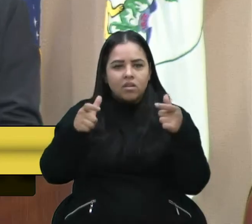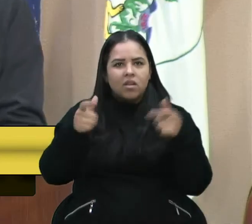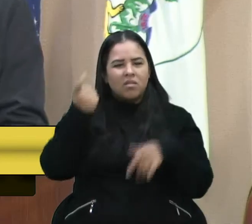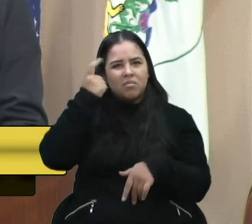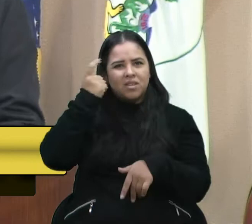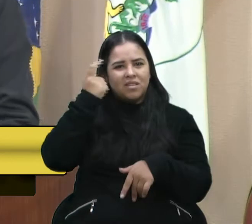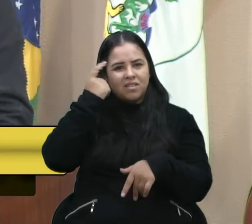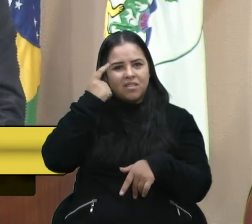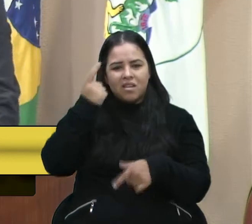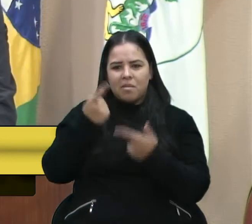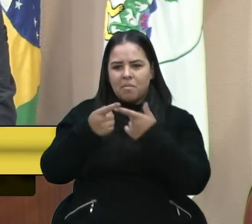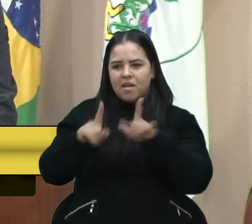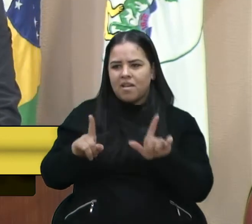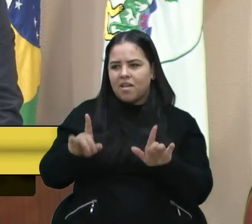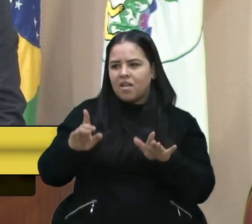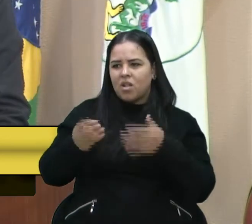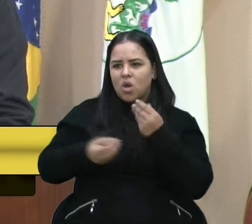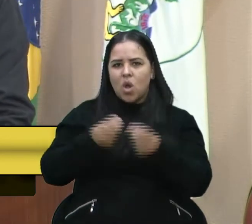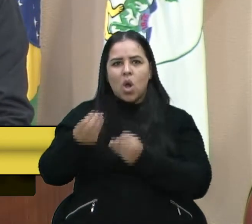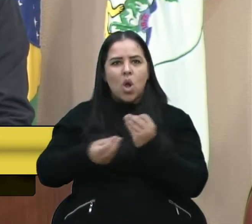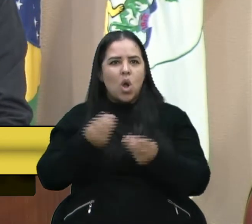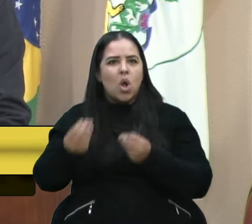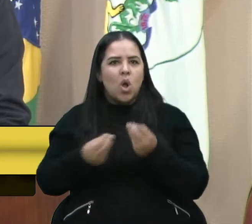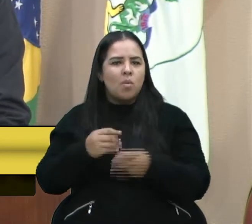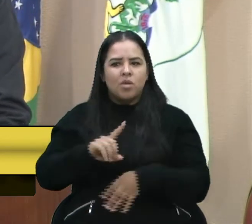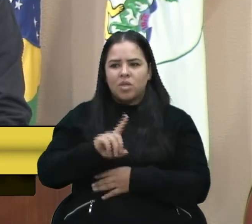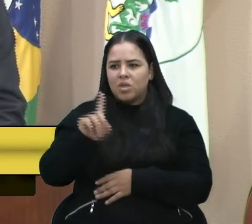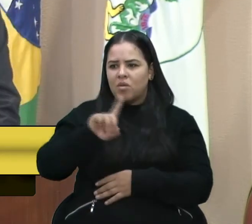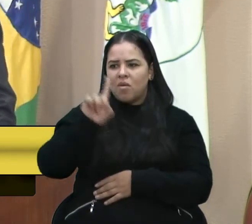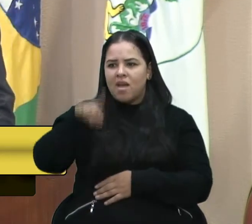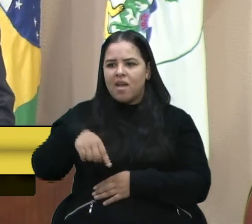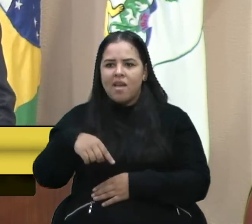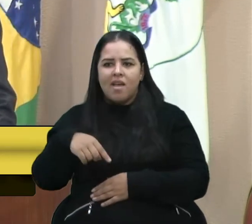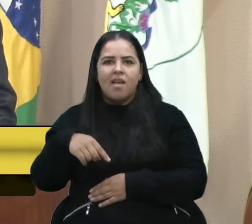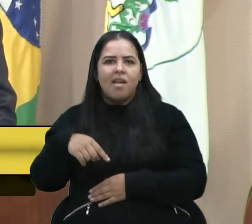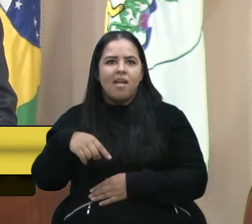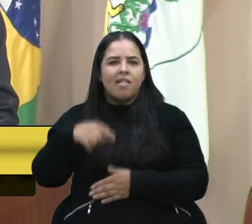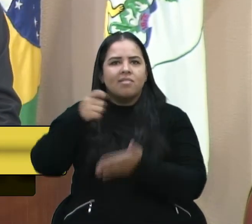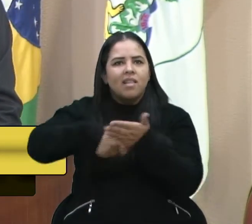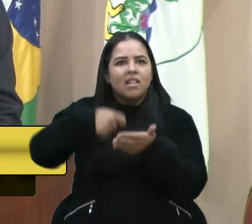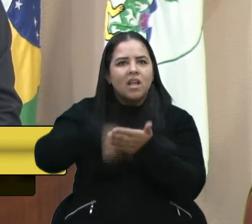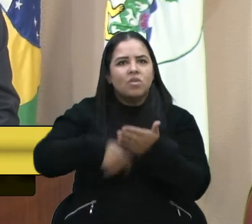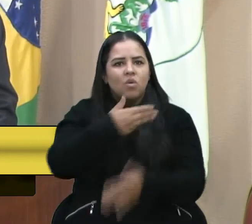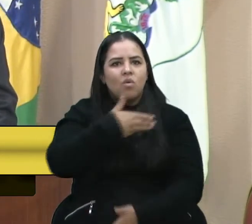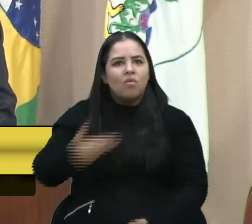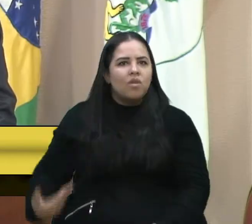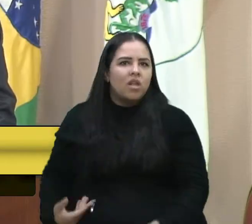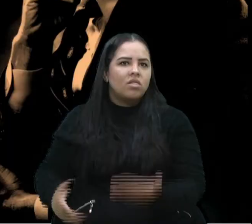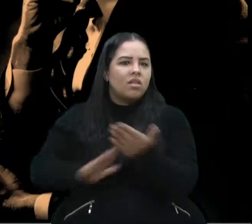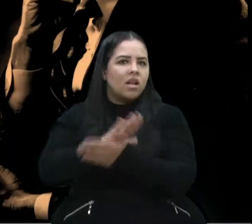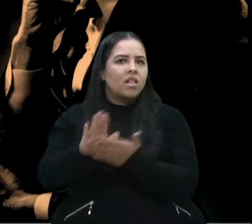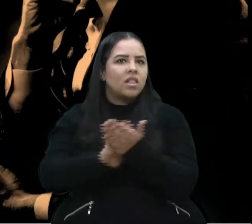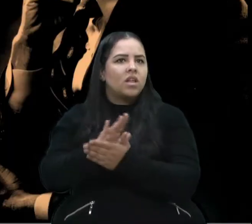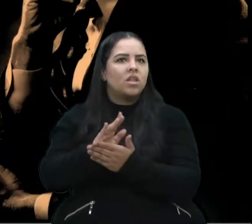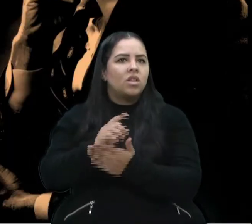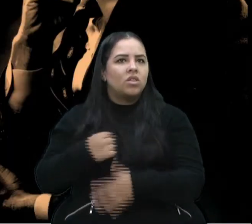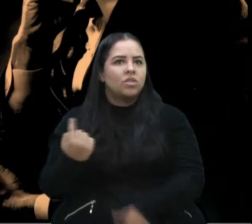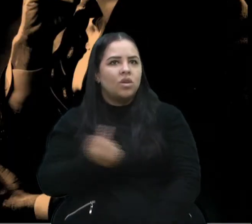medida liberal, uma medida que, né, não foi testada em governo nenhum. Pode passar, Túlio. Quando a gente